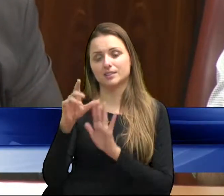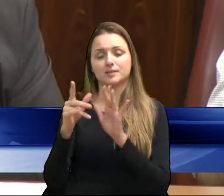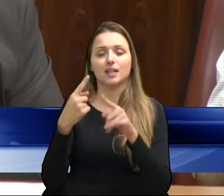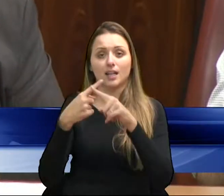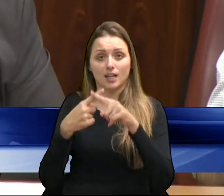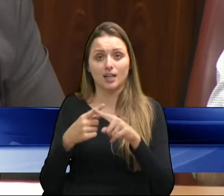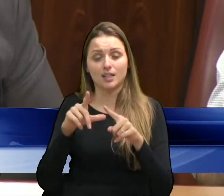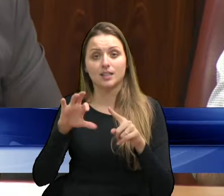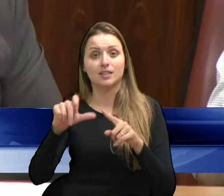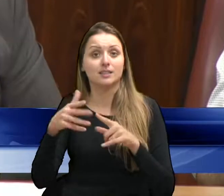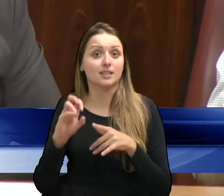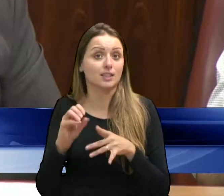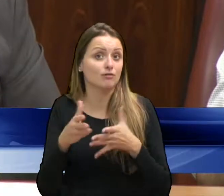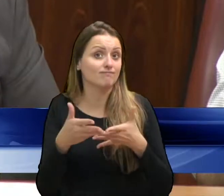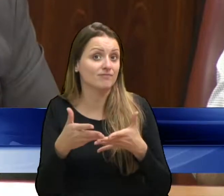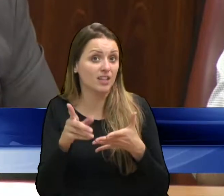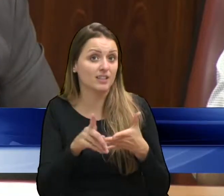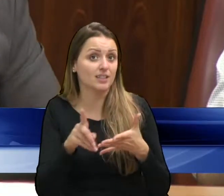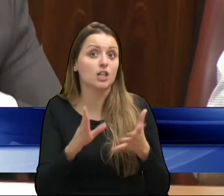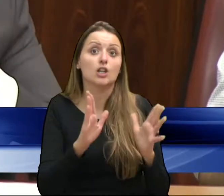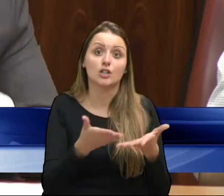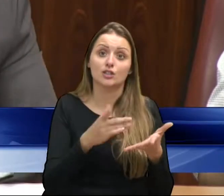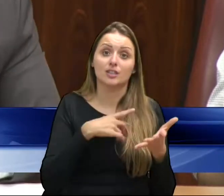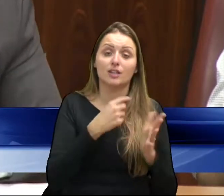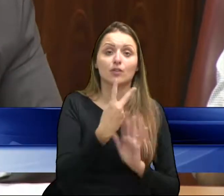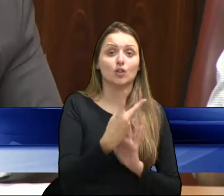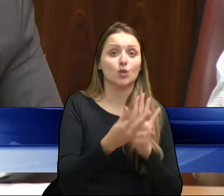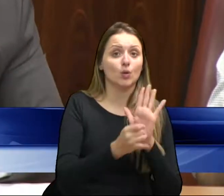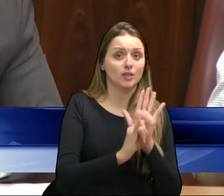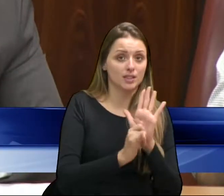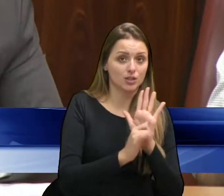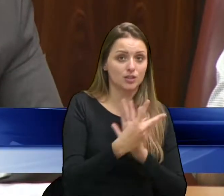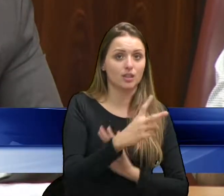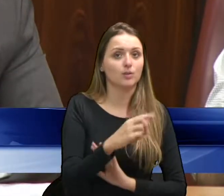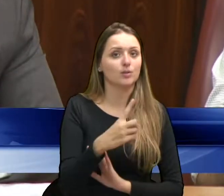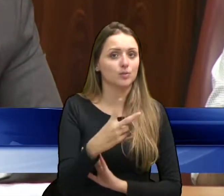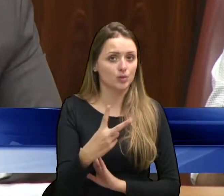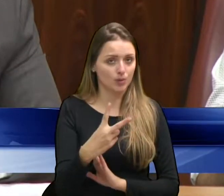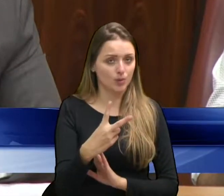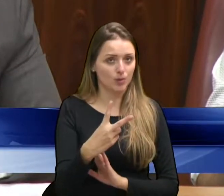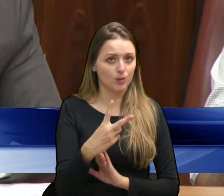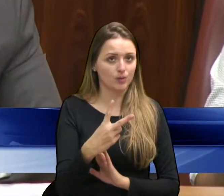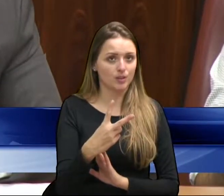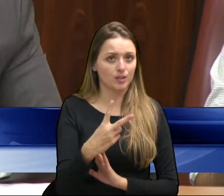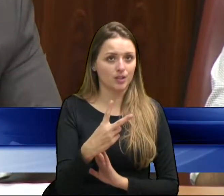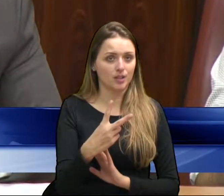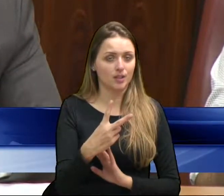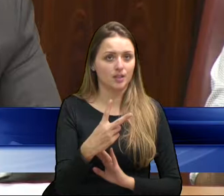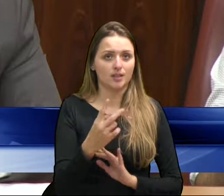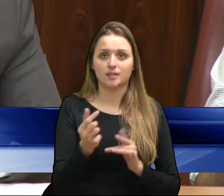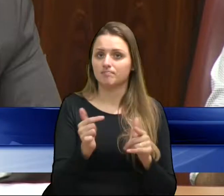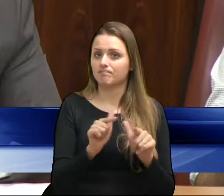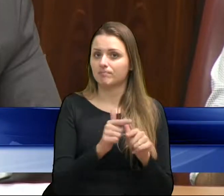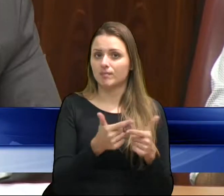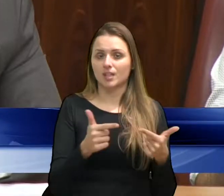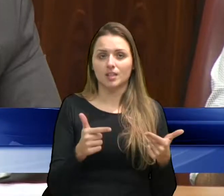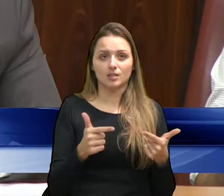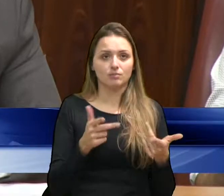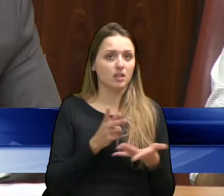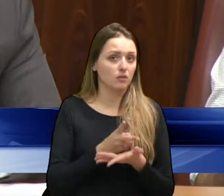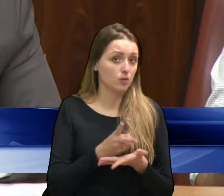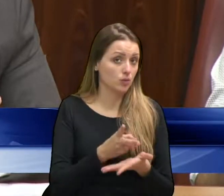presidente? Nós já tivemos 2 editais, um de 2012, do qual não houve